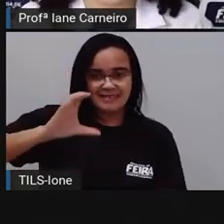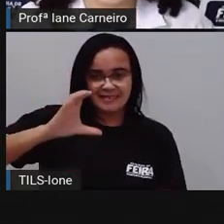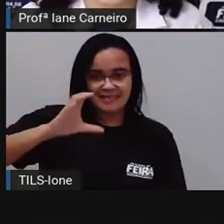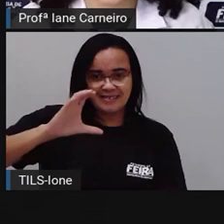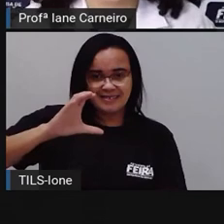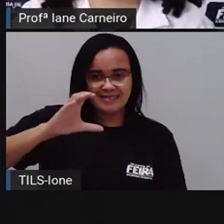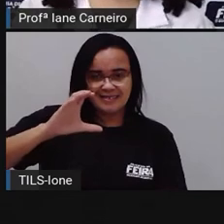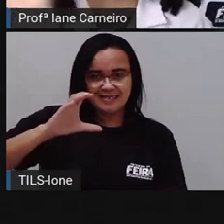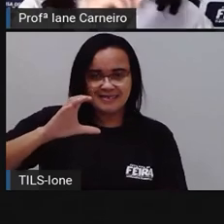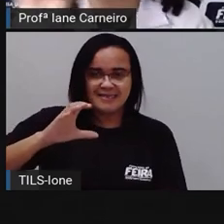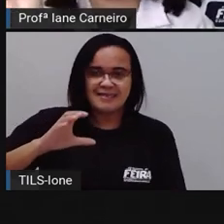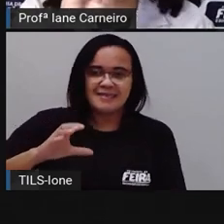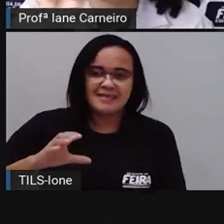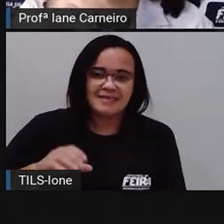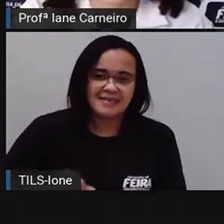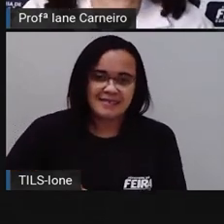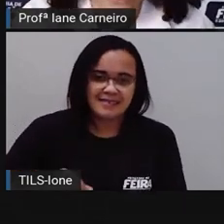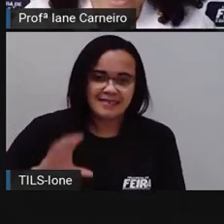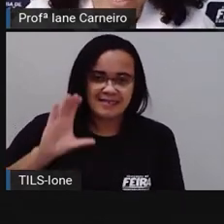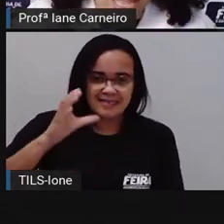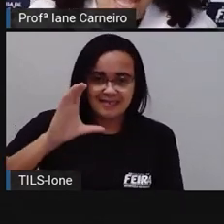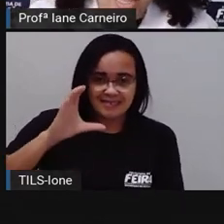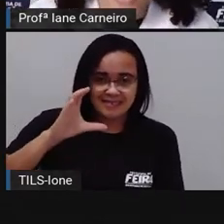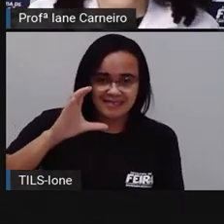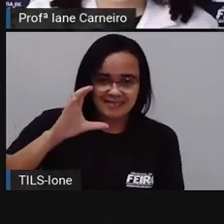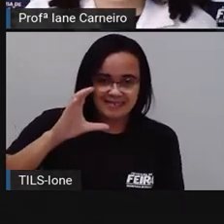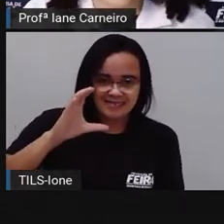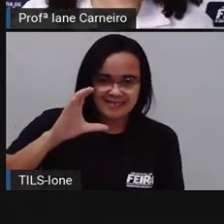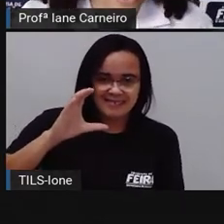C. Não, é com C